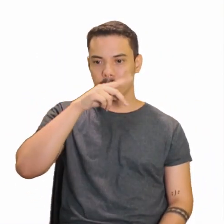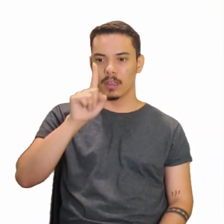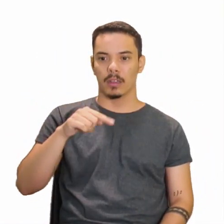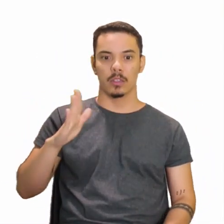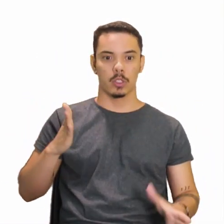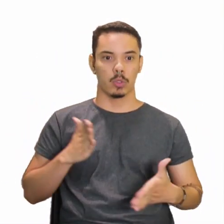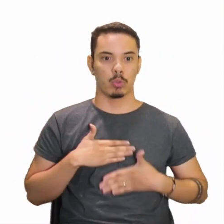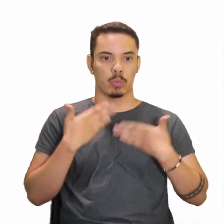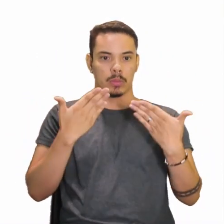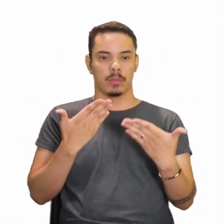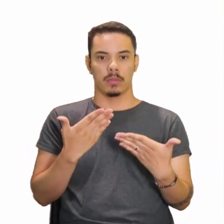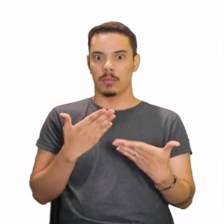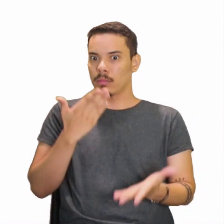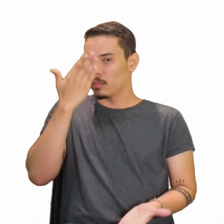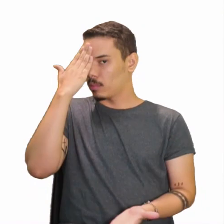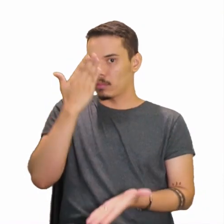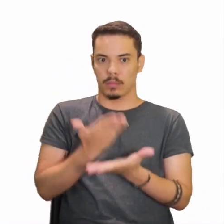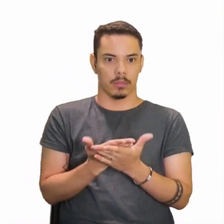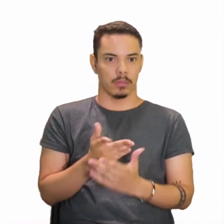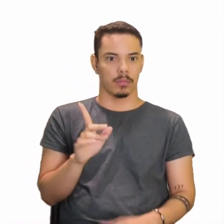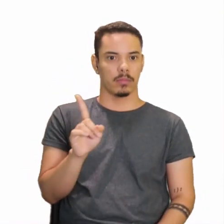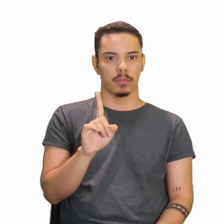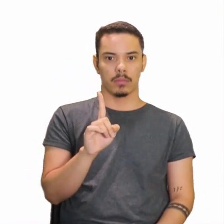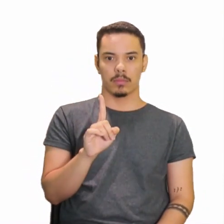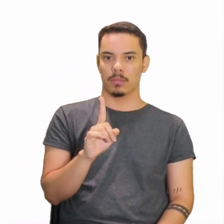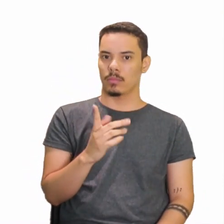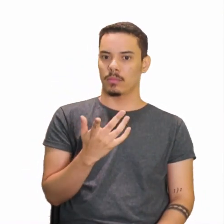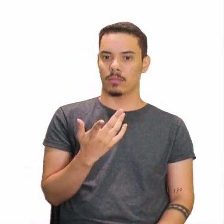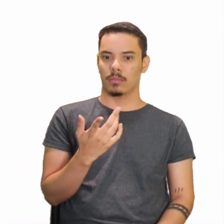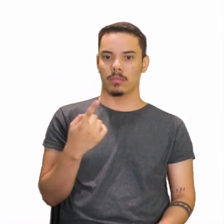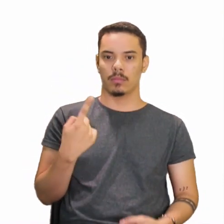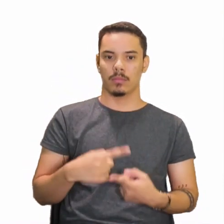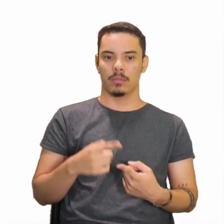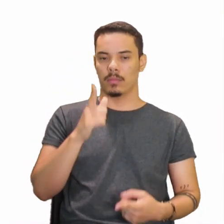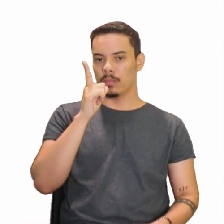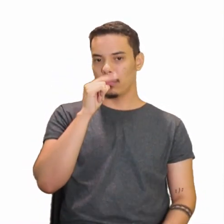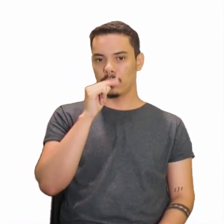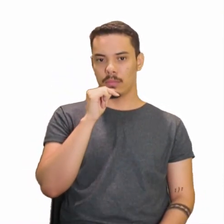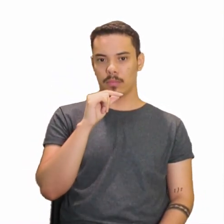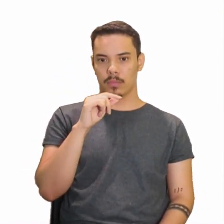Não acredito. Por quê? O Cascão toma cai banho? na água quando ela vê.